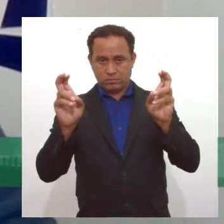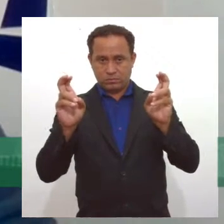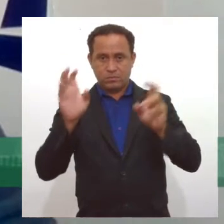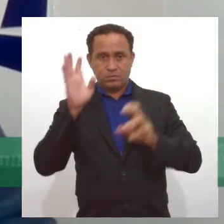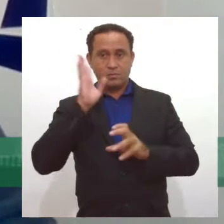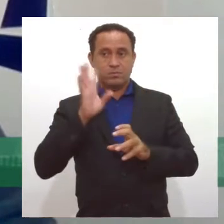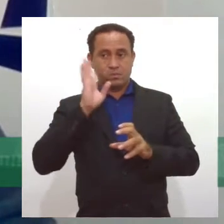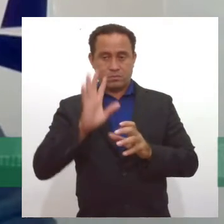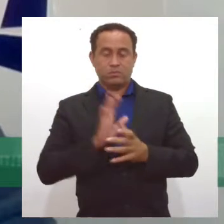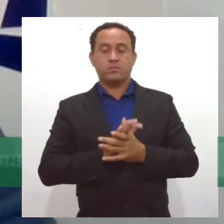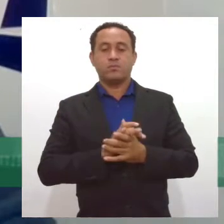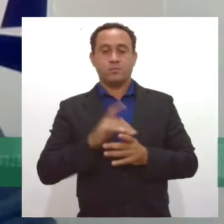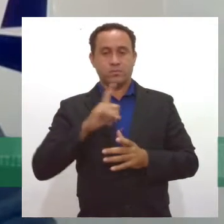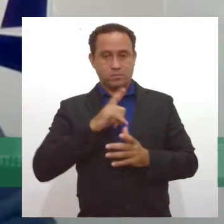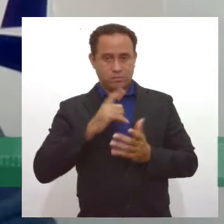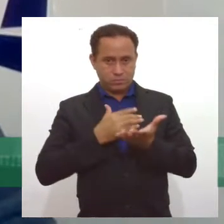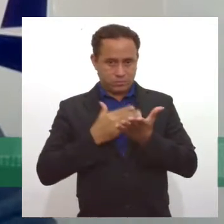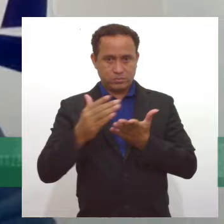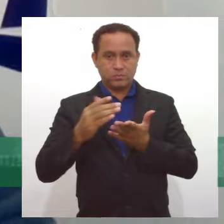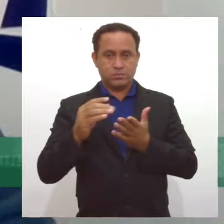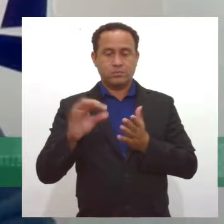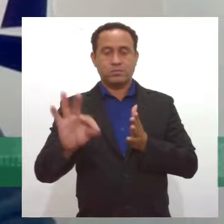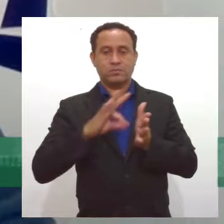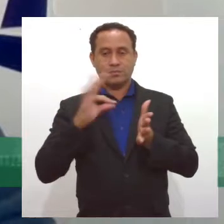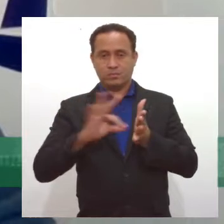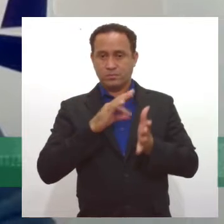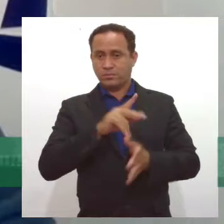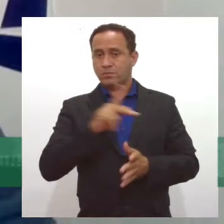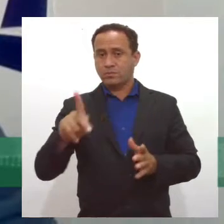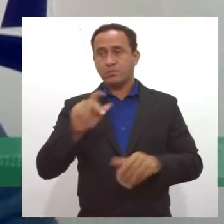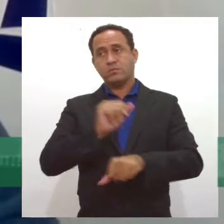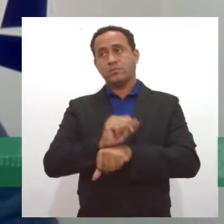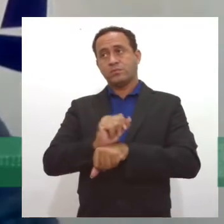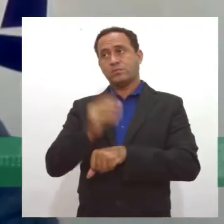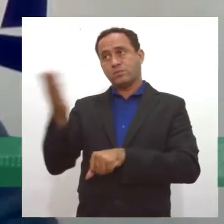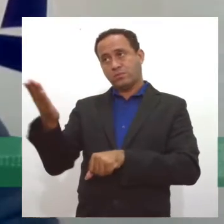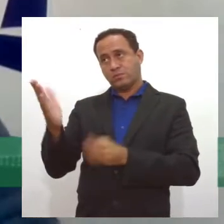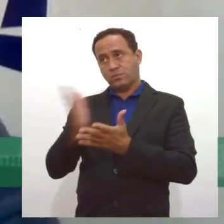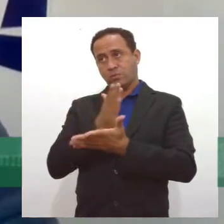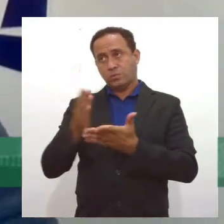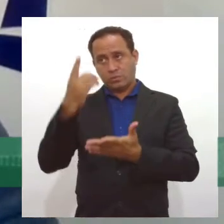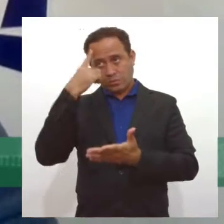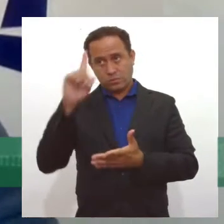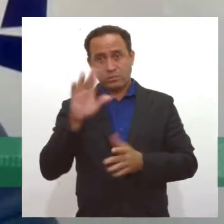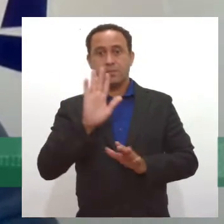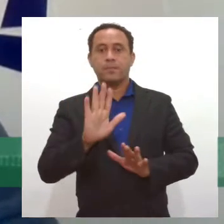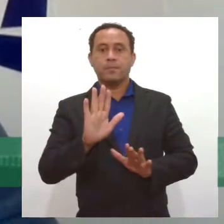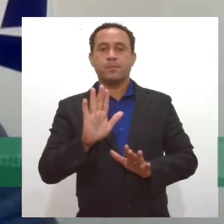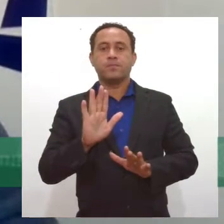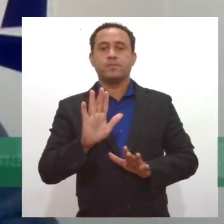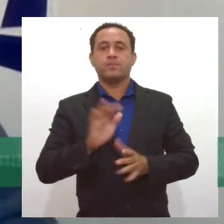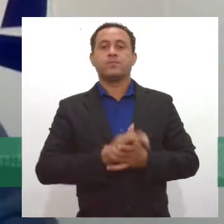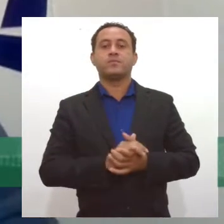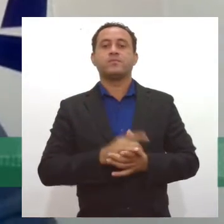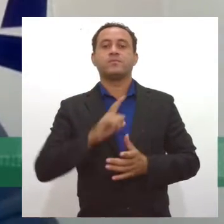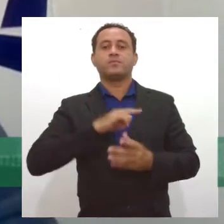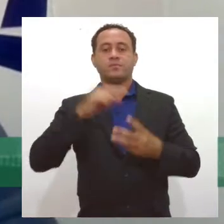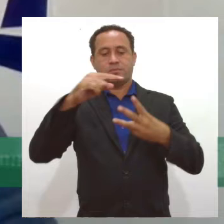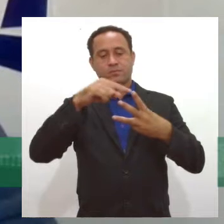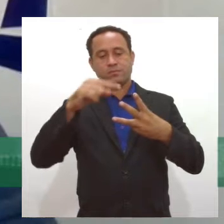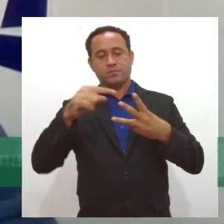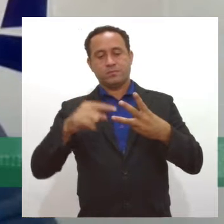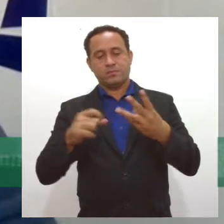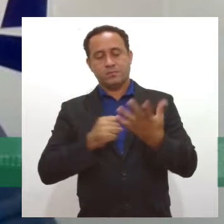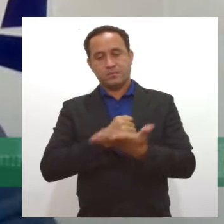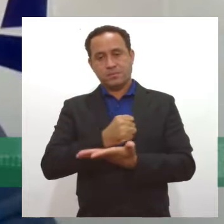das startups, que deve partir para uma assinatura presidencial aí nos próximos dias, né? Mas esse marco, ele tem três